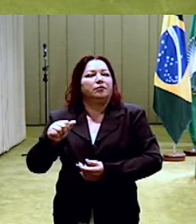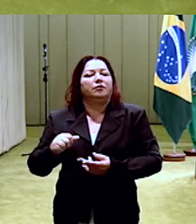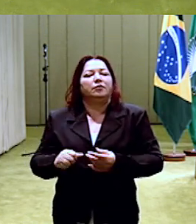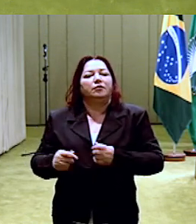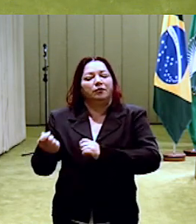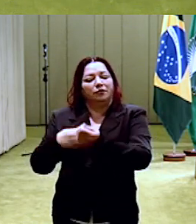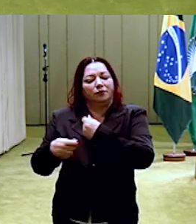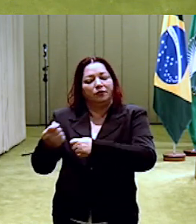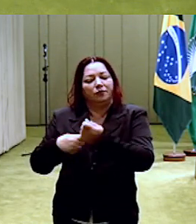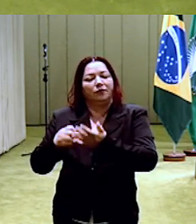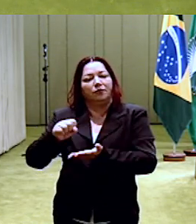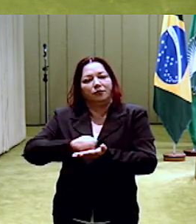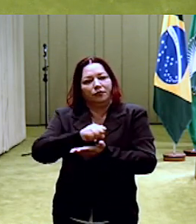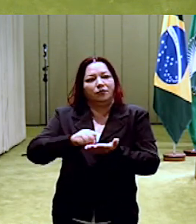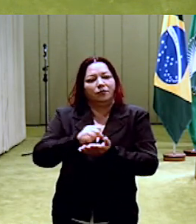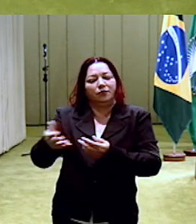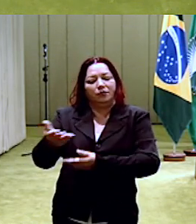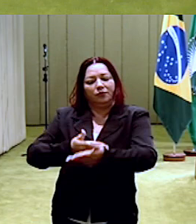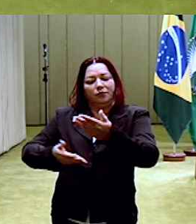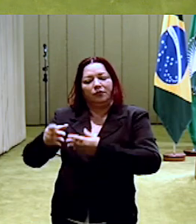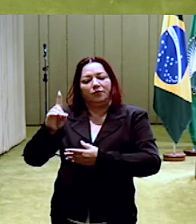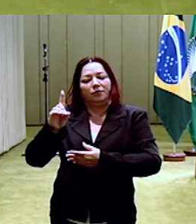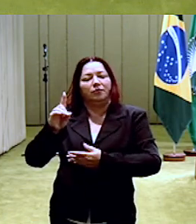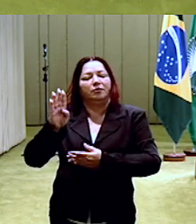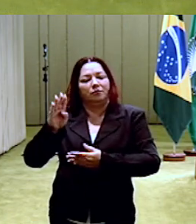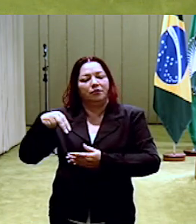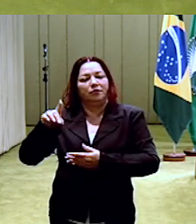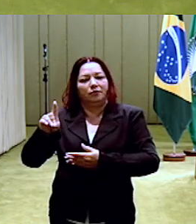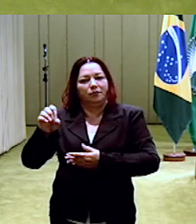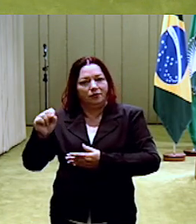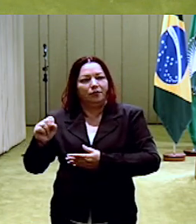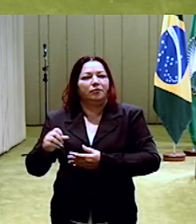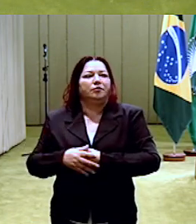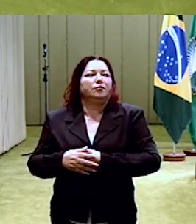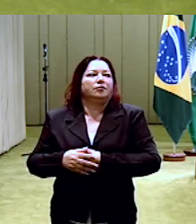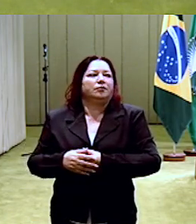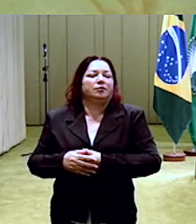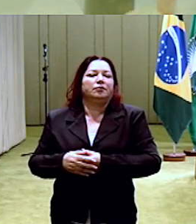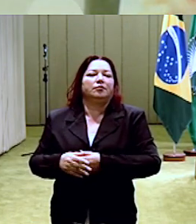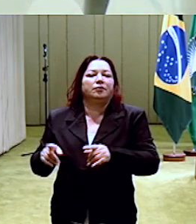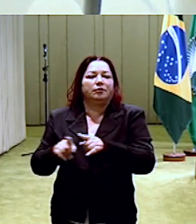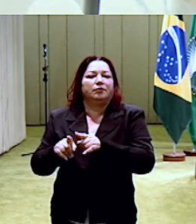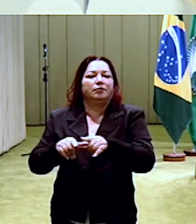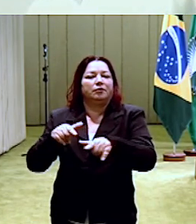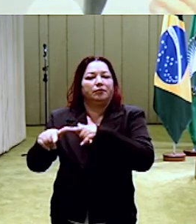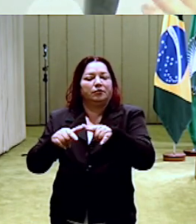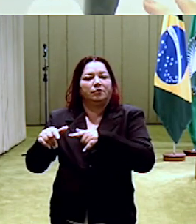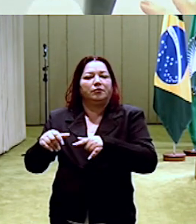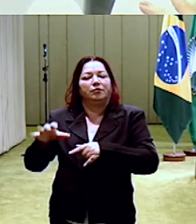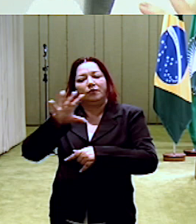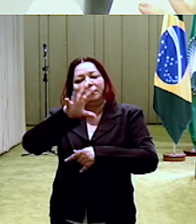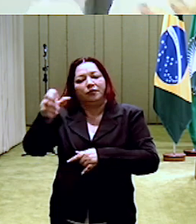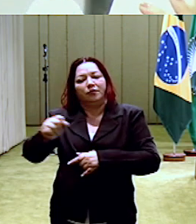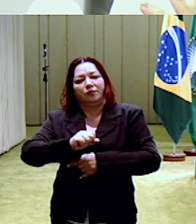de Capitais, Finanças Sustentáveis e Relações com Investimentos do BNDES, mas que também trabalhou antes no Standard Bank Group da África do Sul,